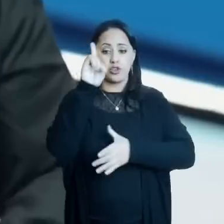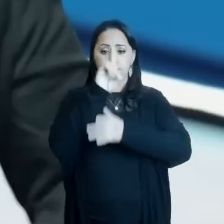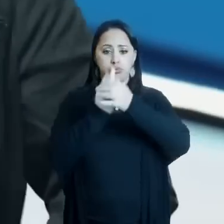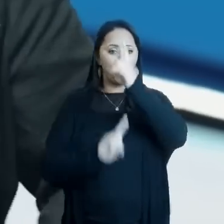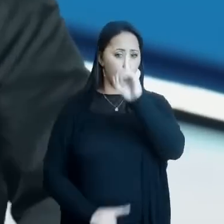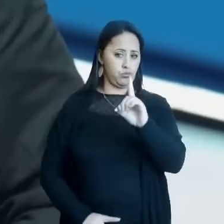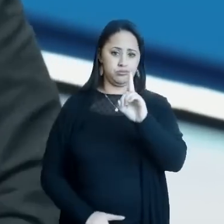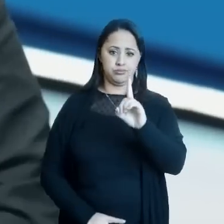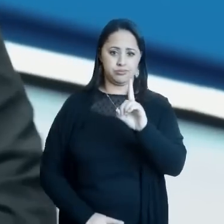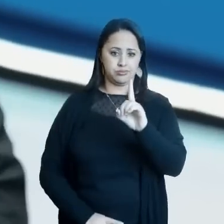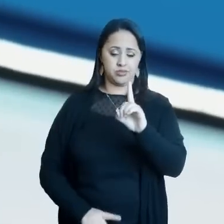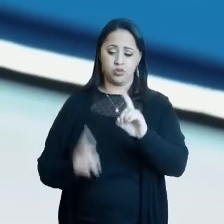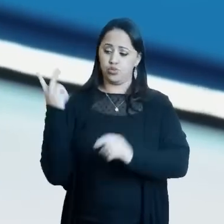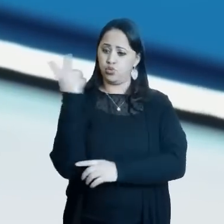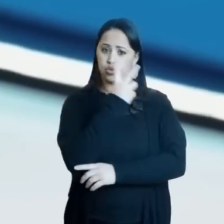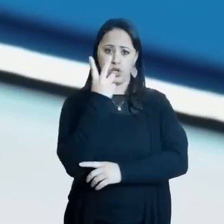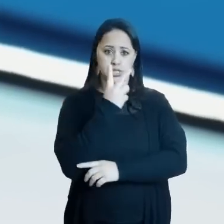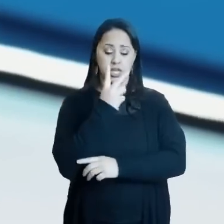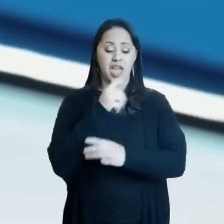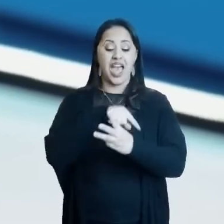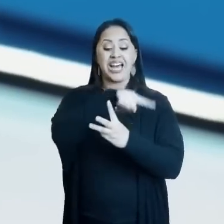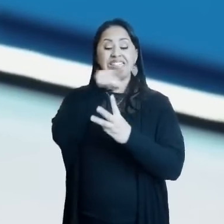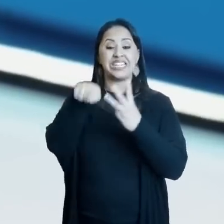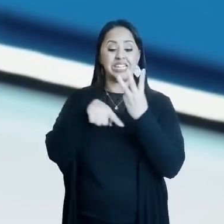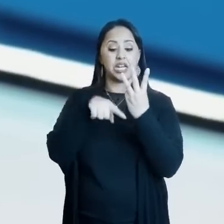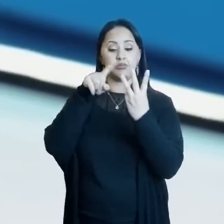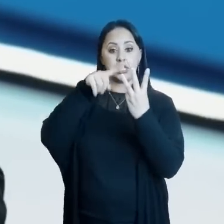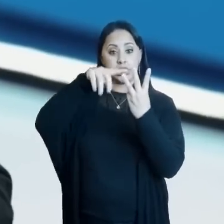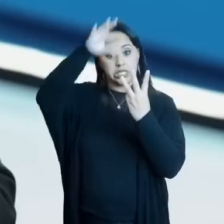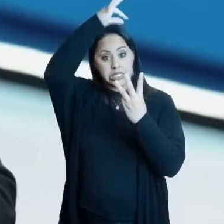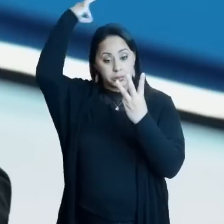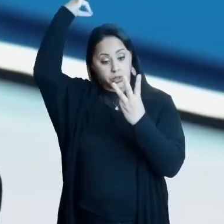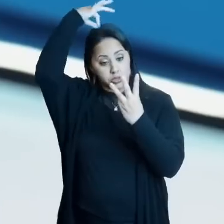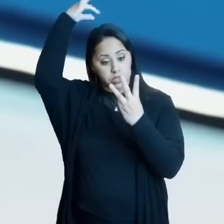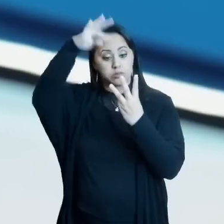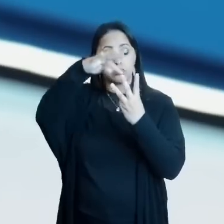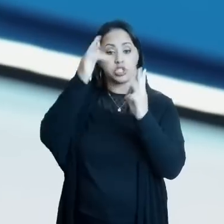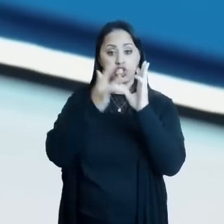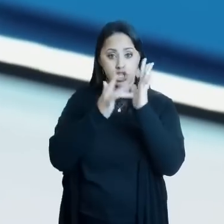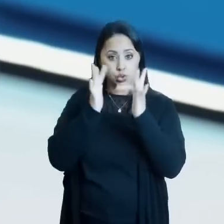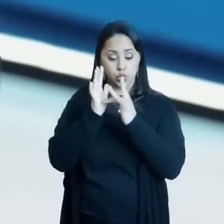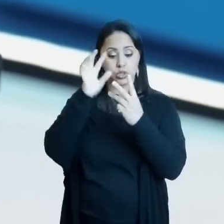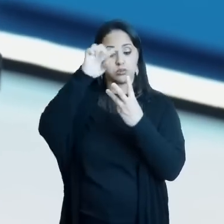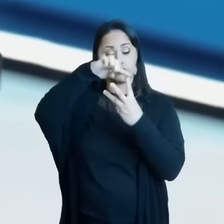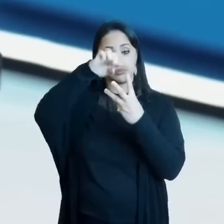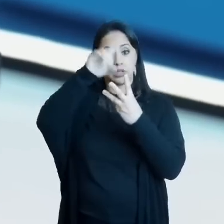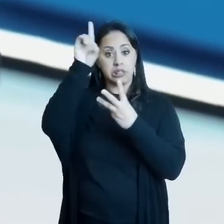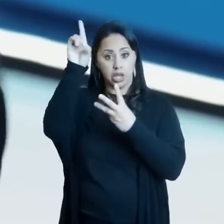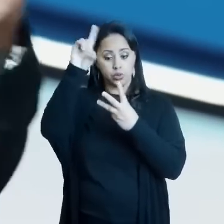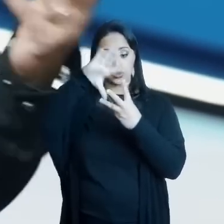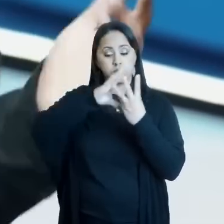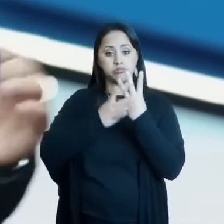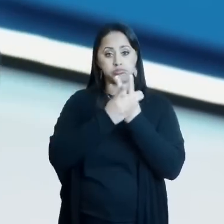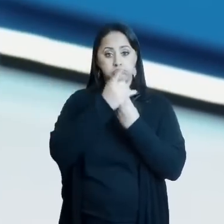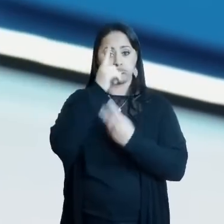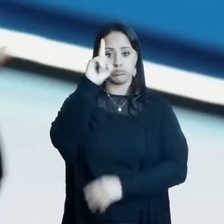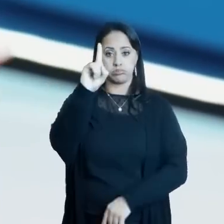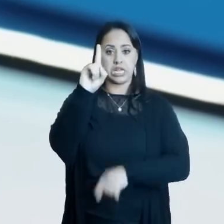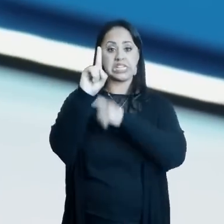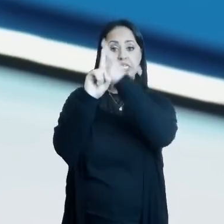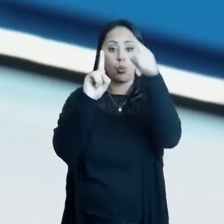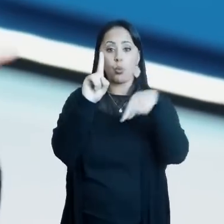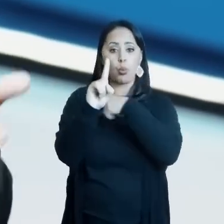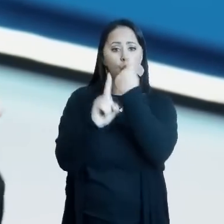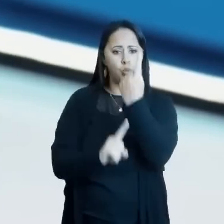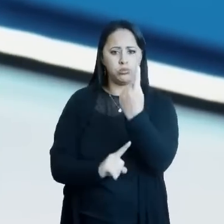tá? Ele, Deus, o Espírito Santo, a Trindade, eles são formados por um só. E ao mesmo tempo eles são três. Aí bugou o cérebro, eu sei. Mas